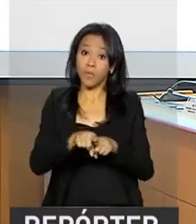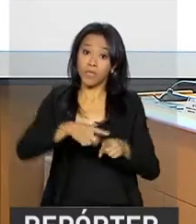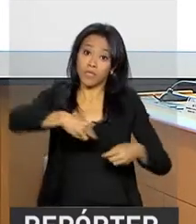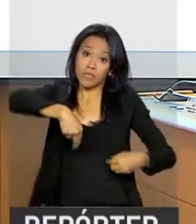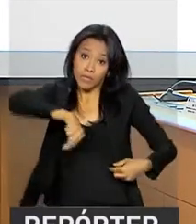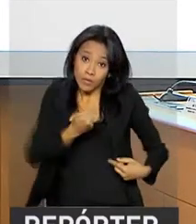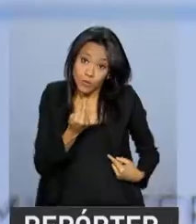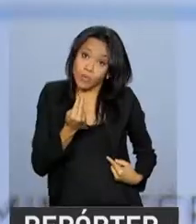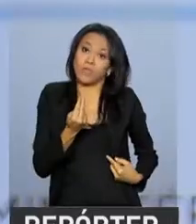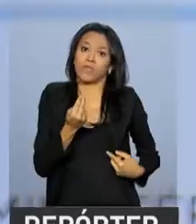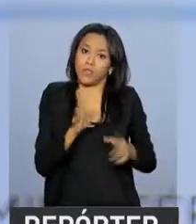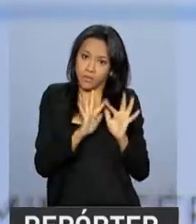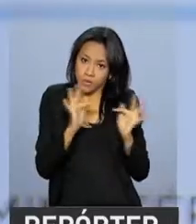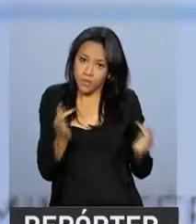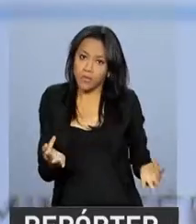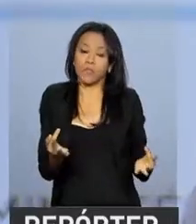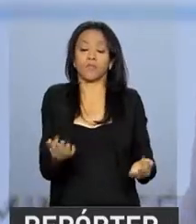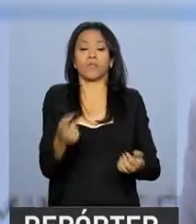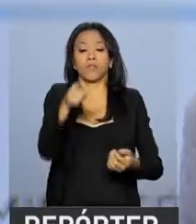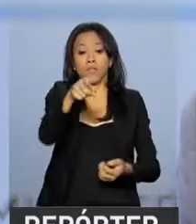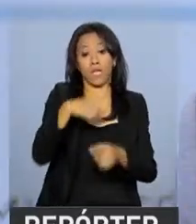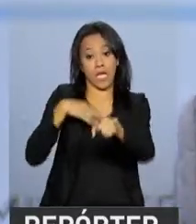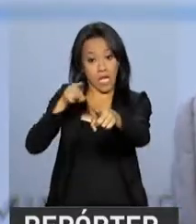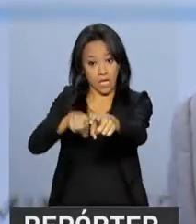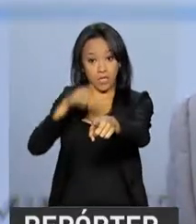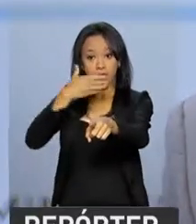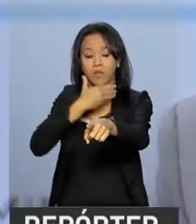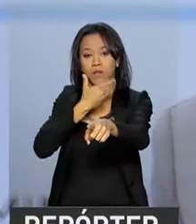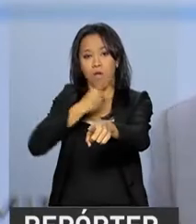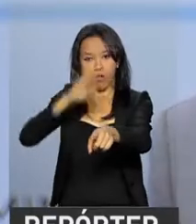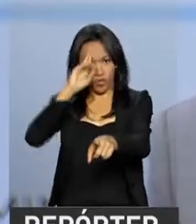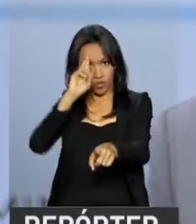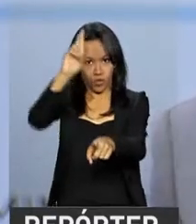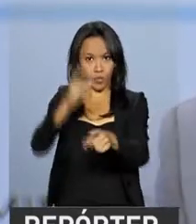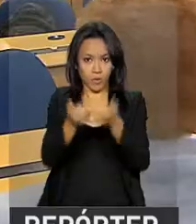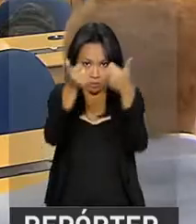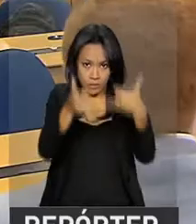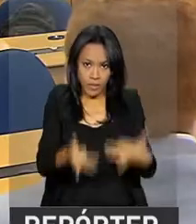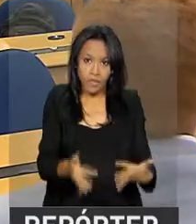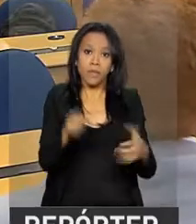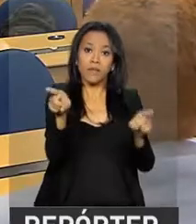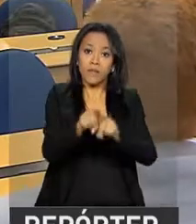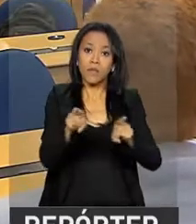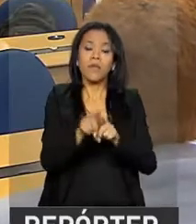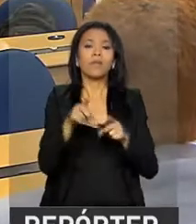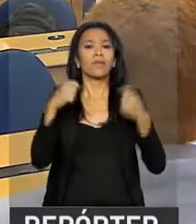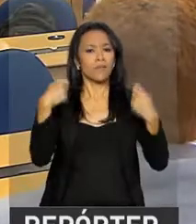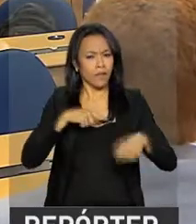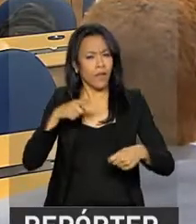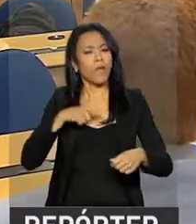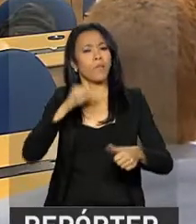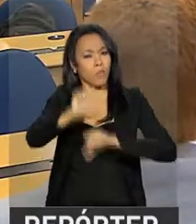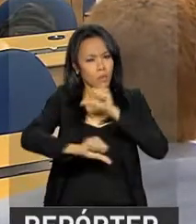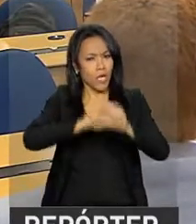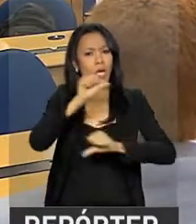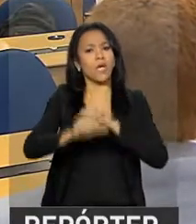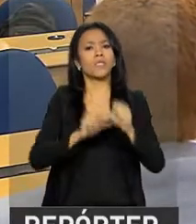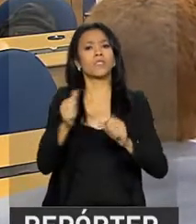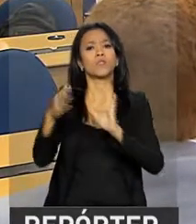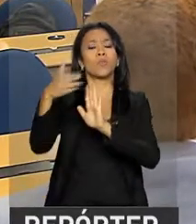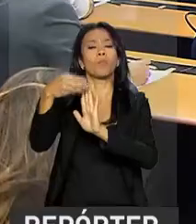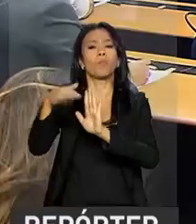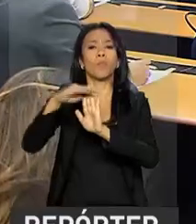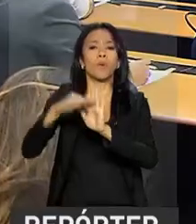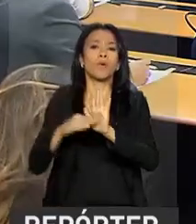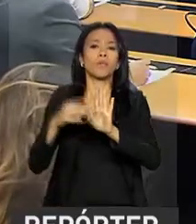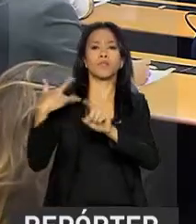complexidade o diretor do departamento de atenção básica explica que também estão previstas mudanças no programa saúde da família